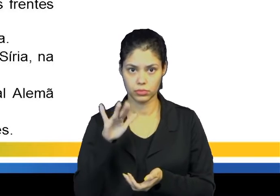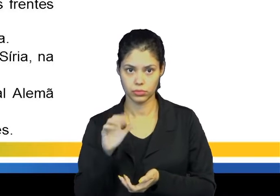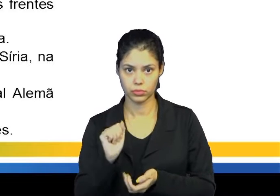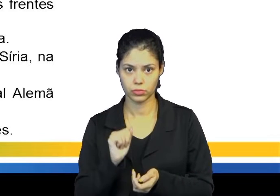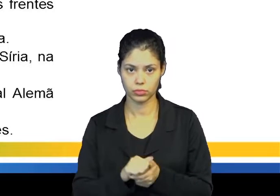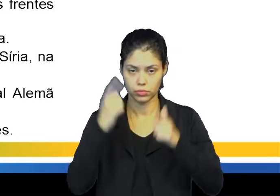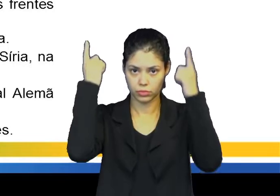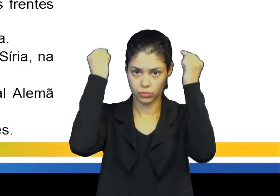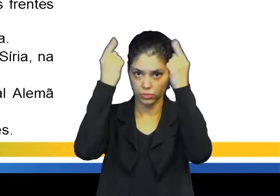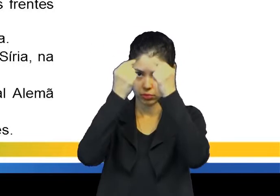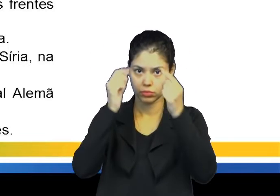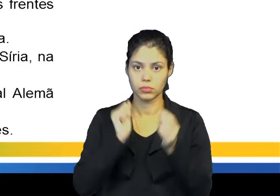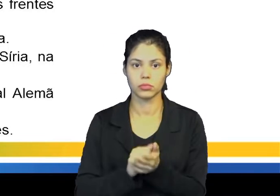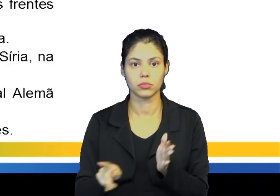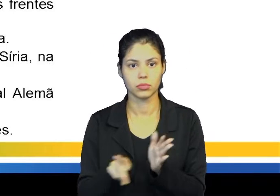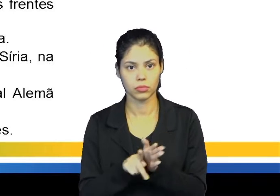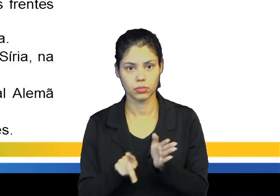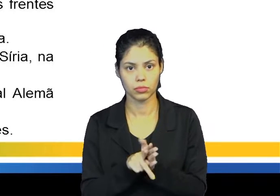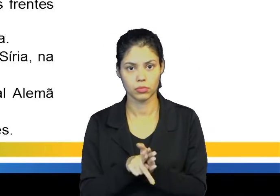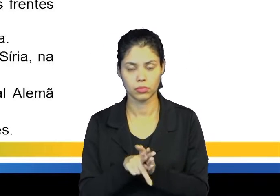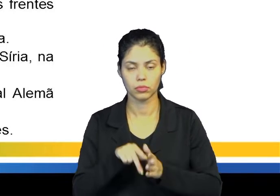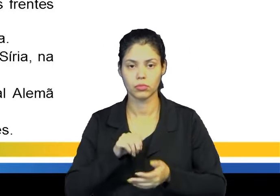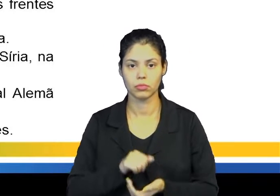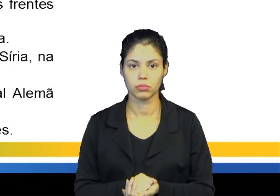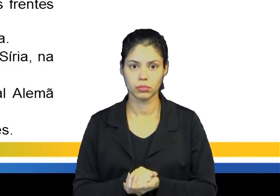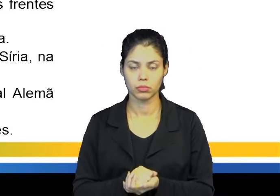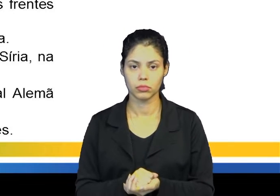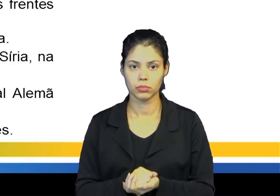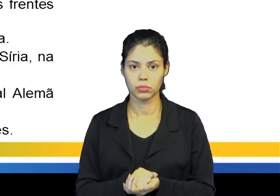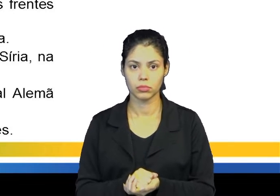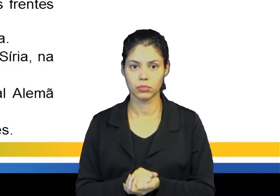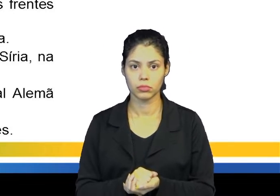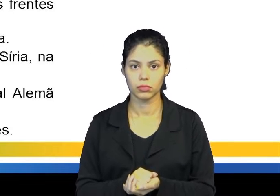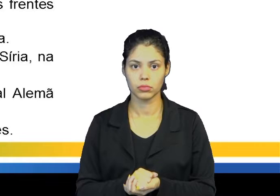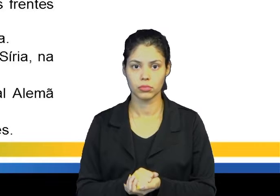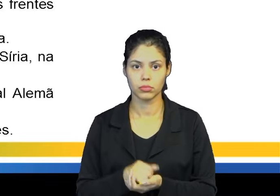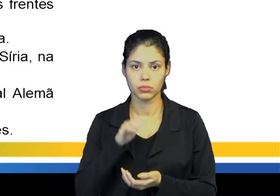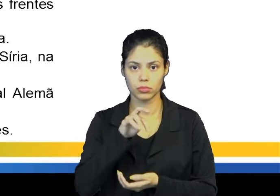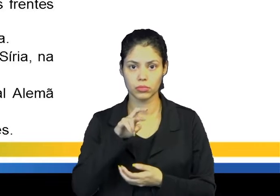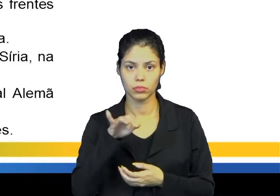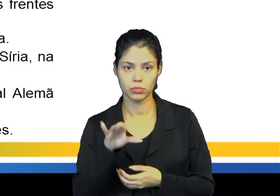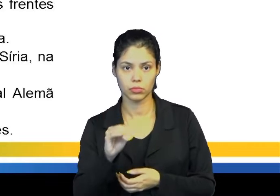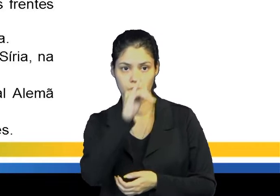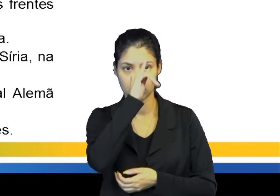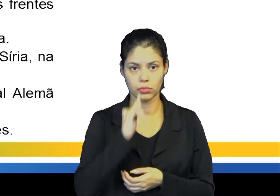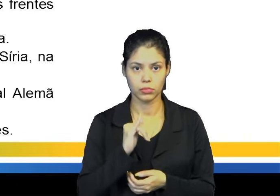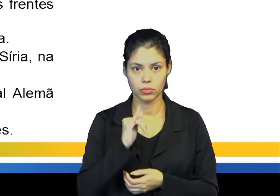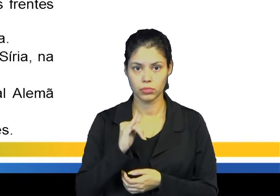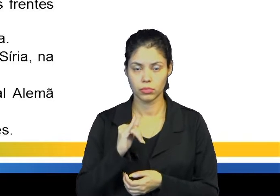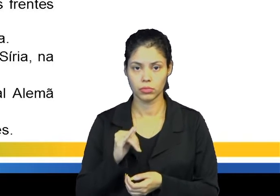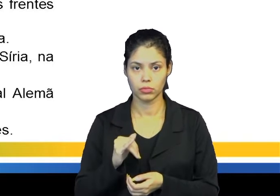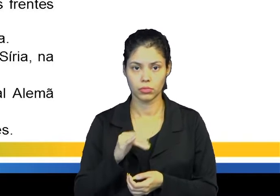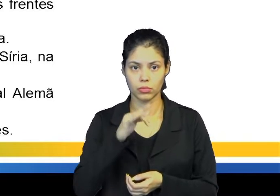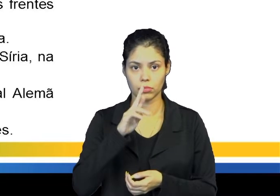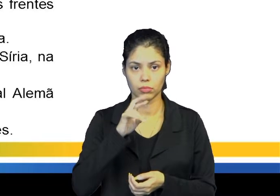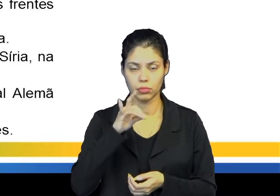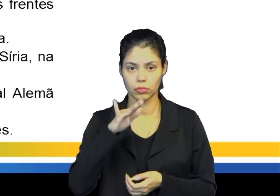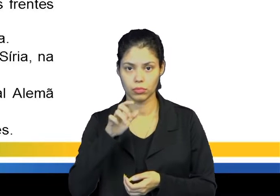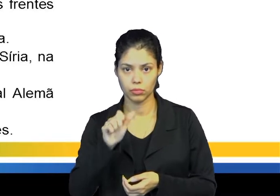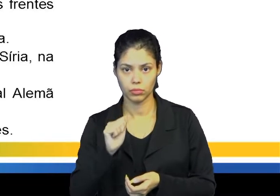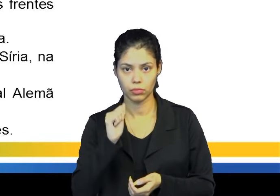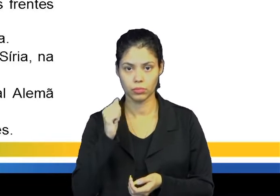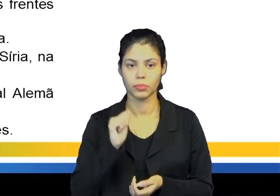e Grécia, né, pela Tríplice Entente, e Áustria-Hungria, Império Otomano e Bulgária pela Tríplice